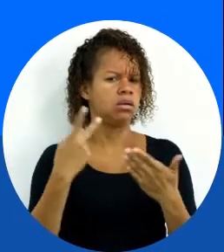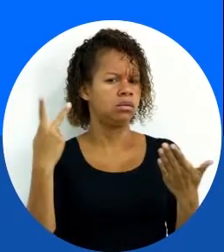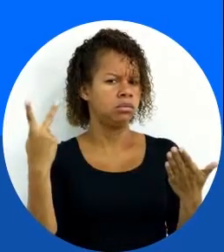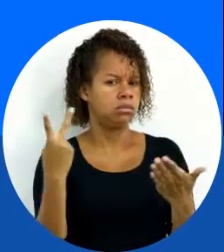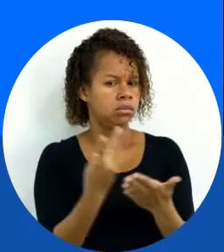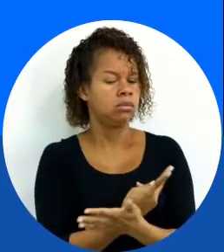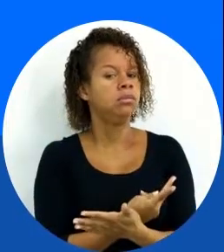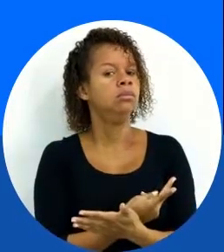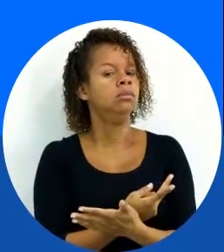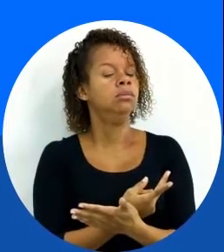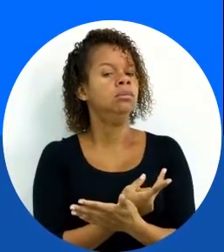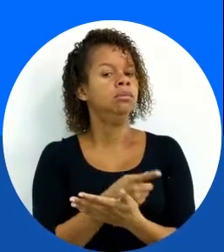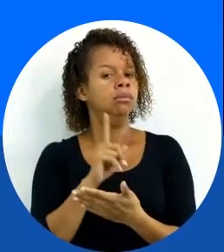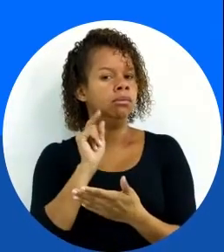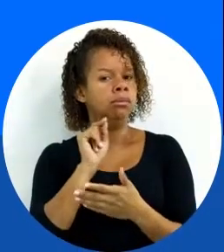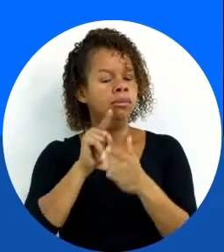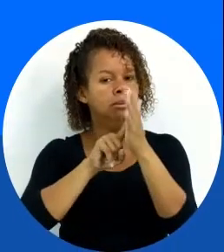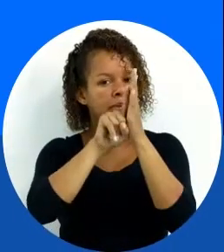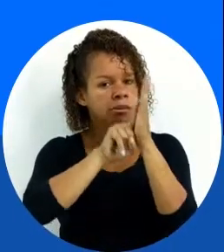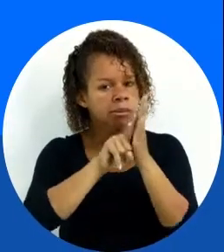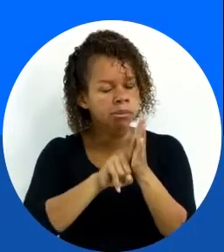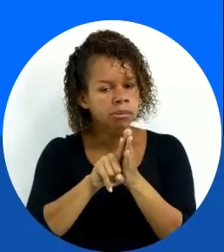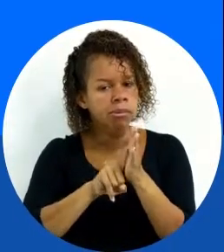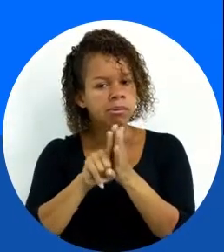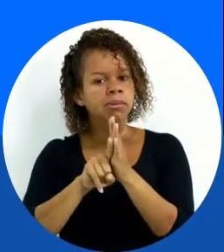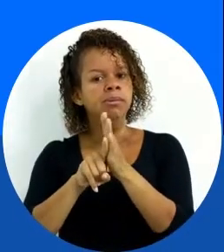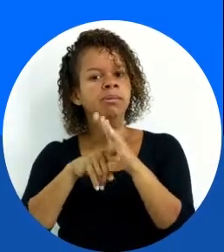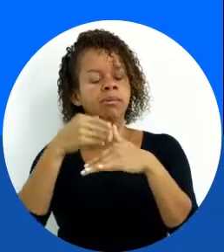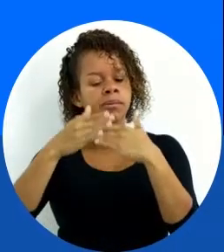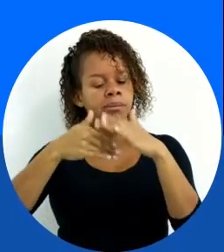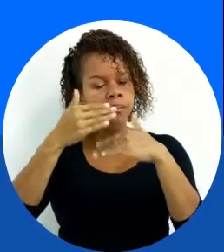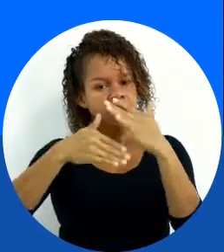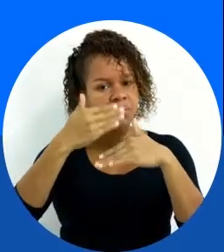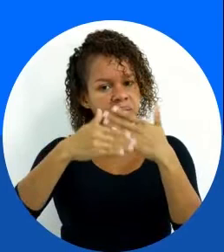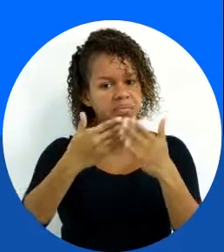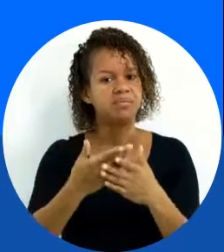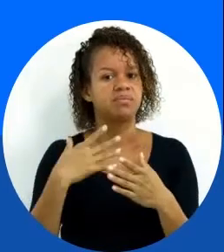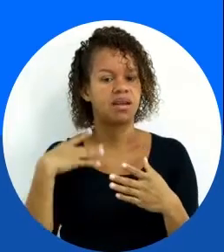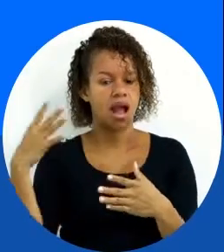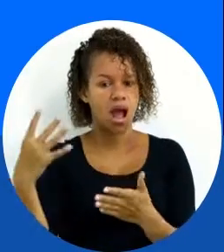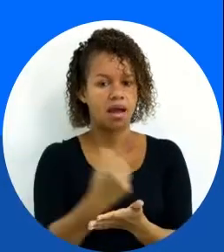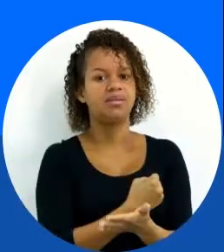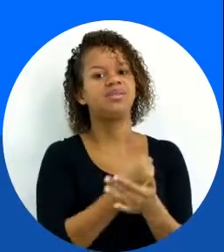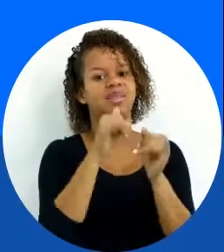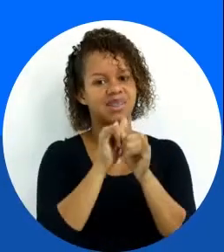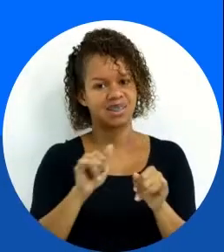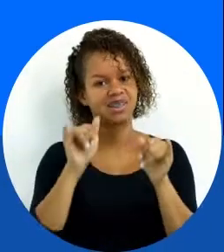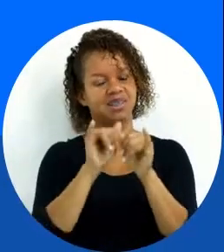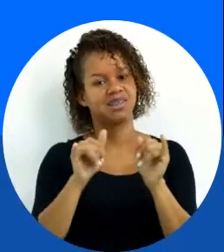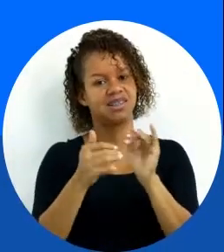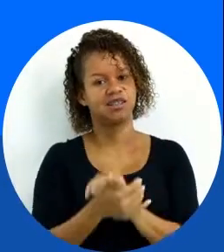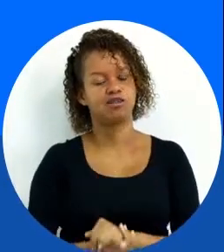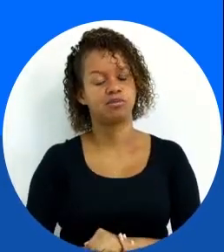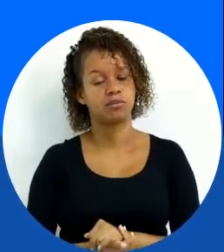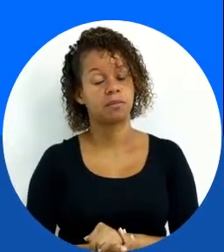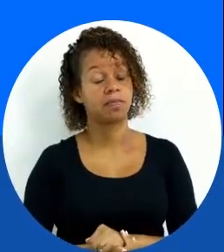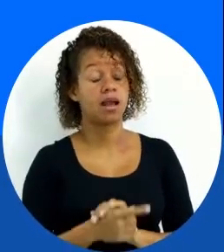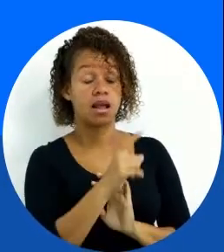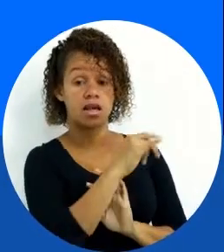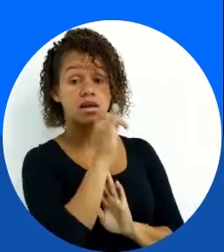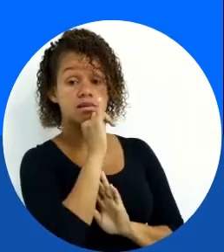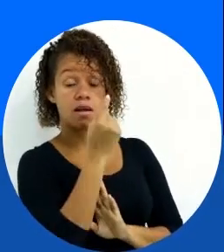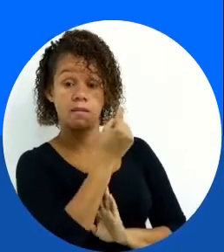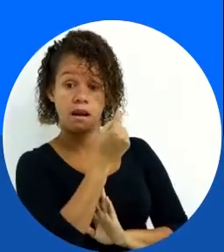realizado para que essa consulta seja realizada, processada, e aí você ter a recuperação da informação. E nesse exemplo